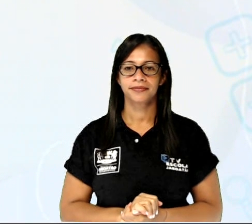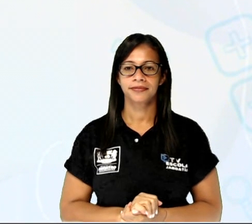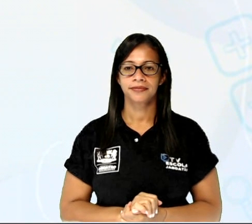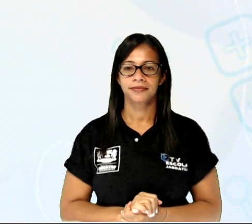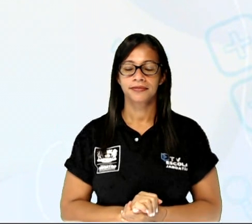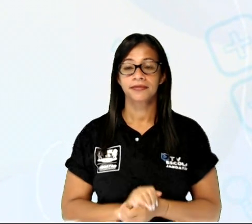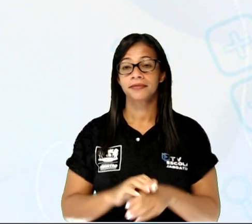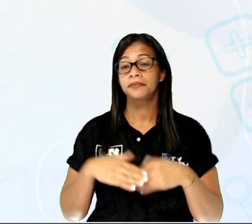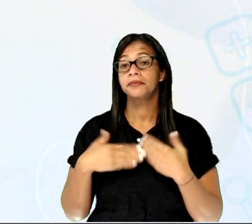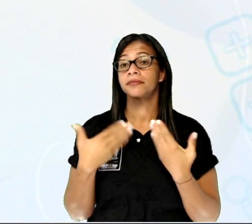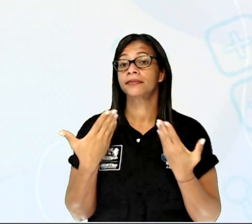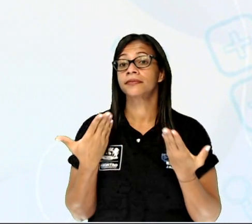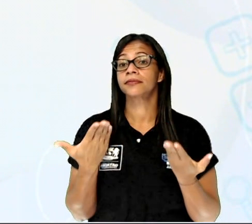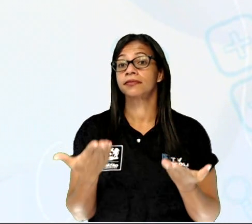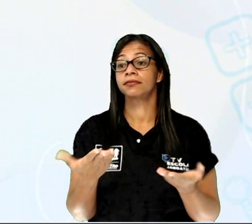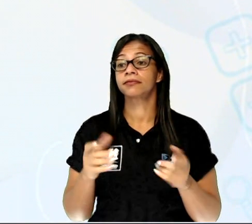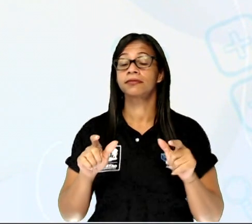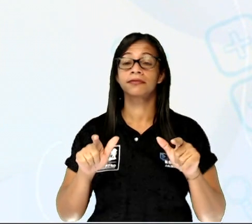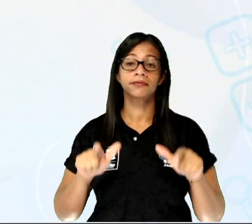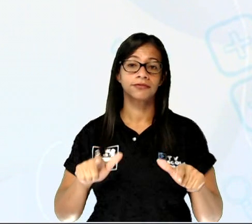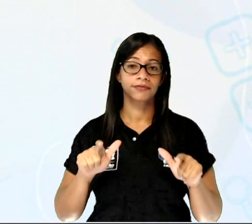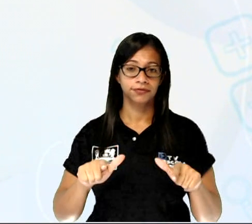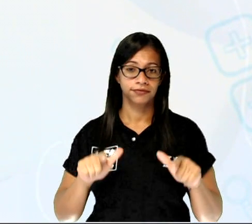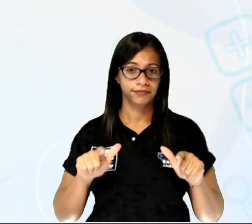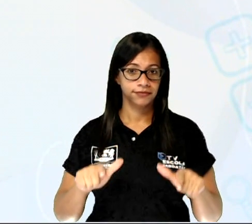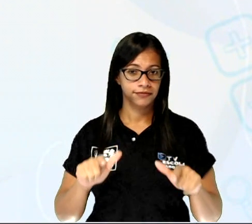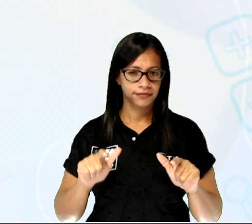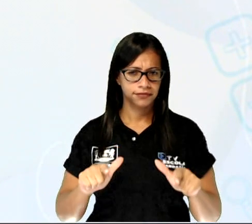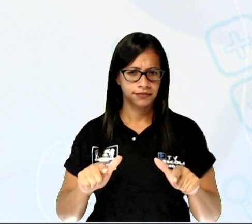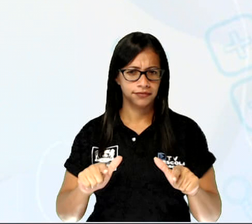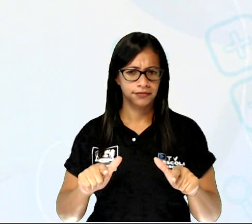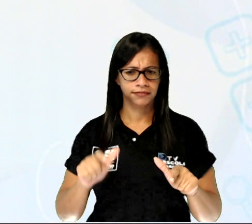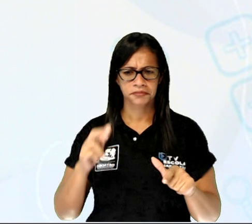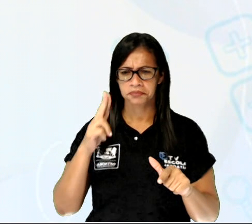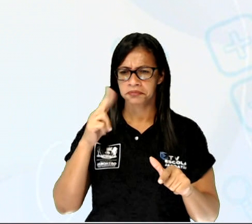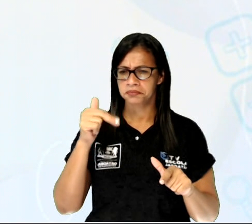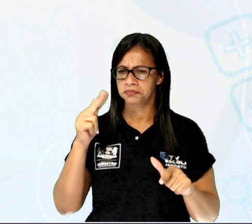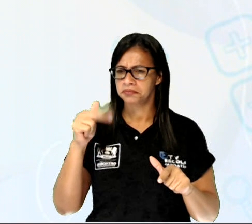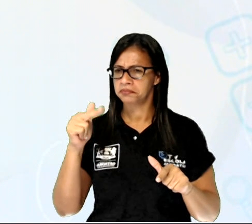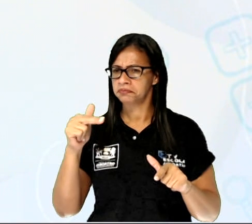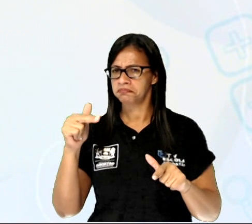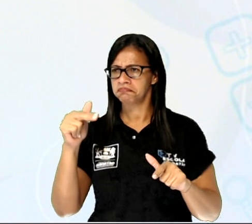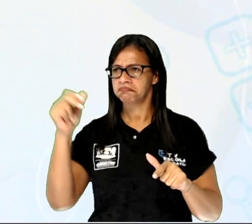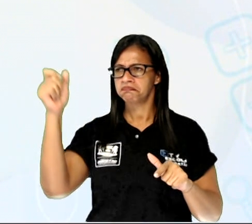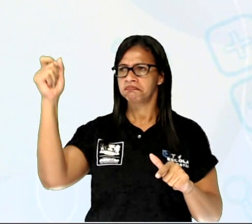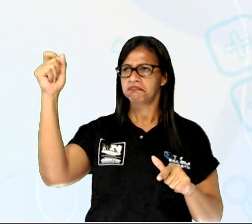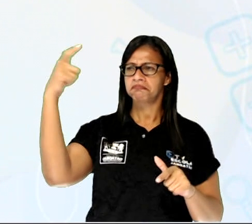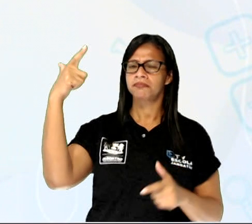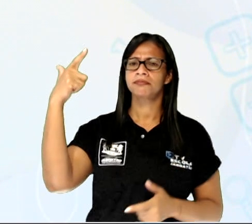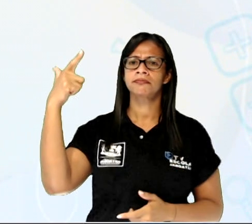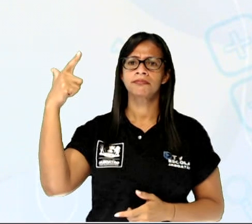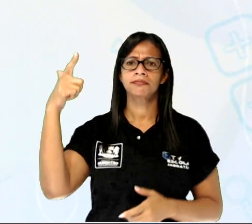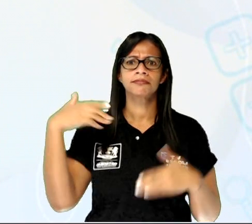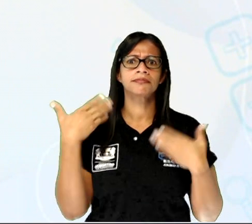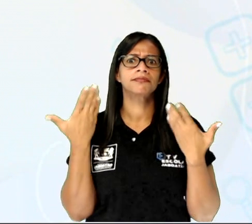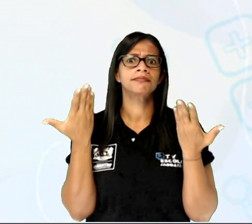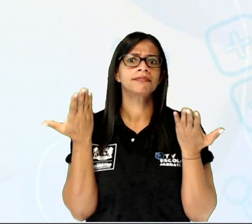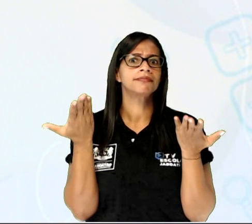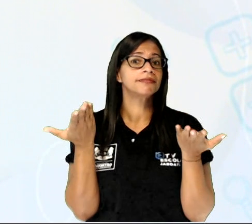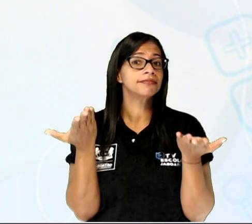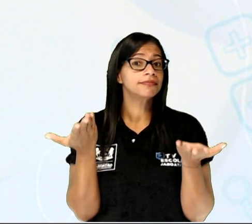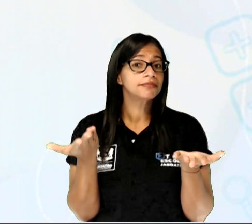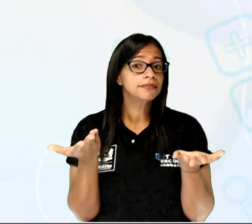Qual o único lugar que nunca bate o sol? E aí, crianças, qual é o